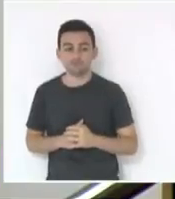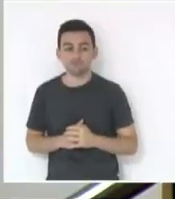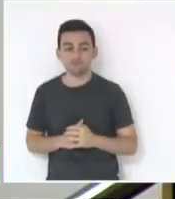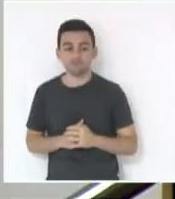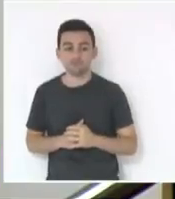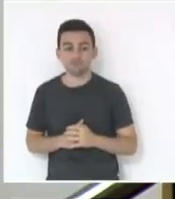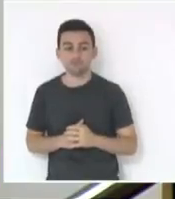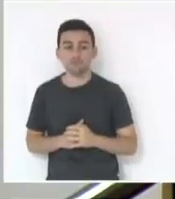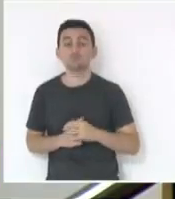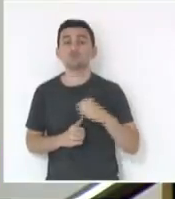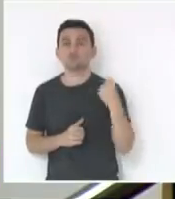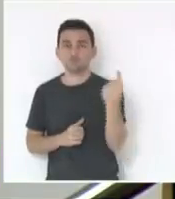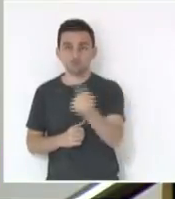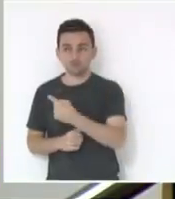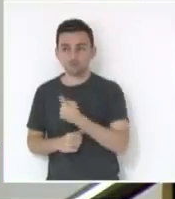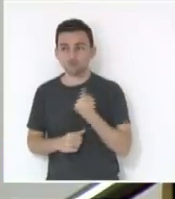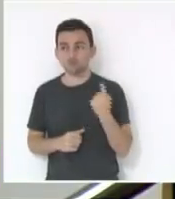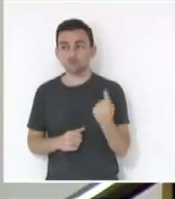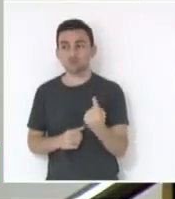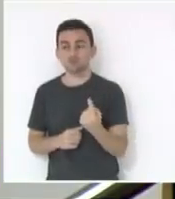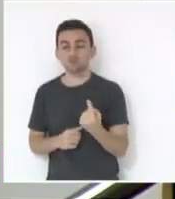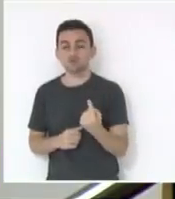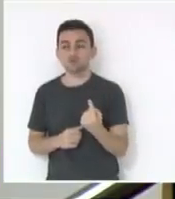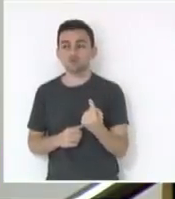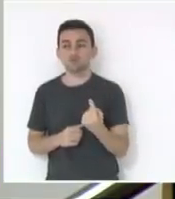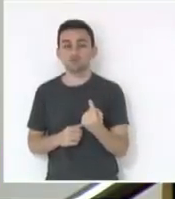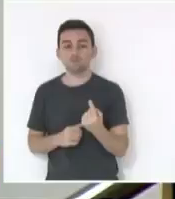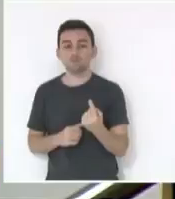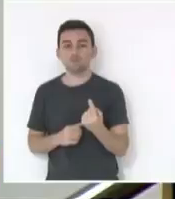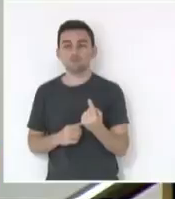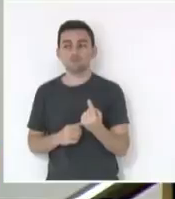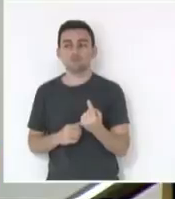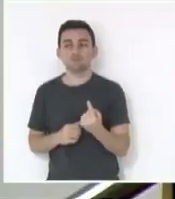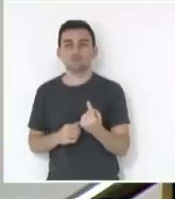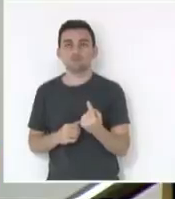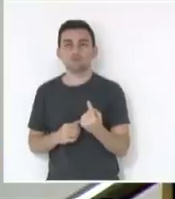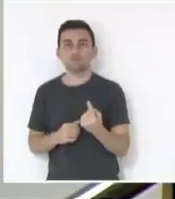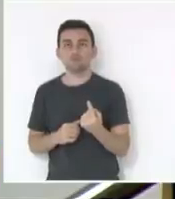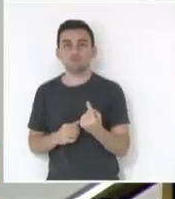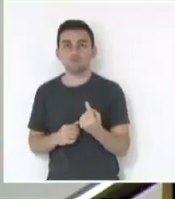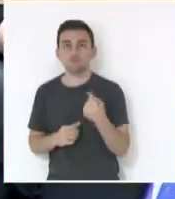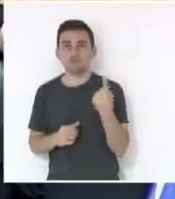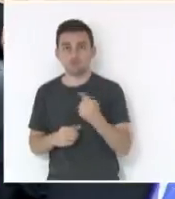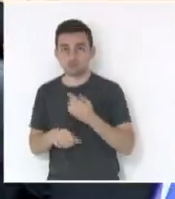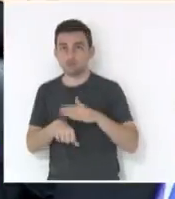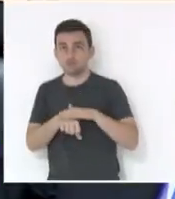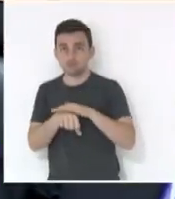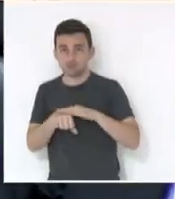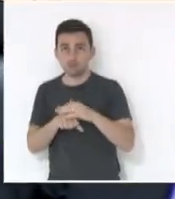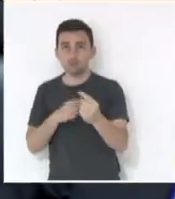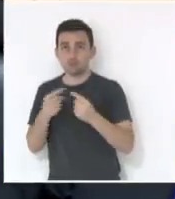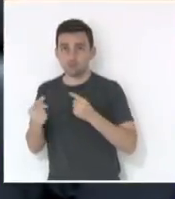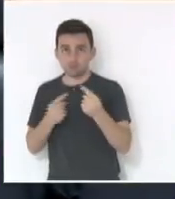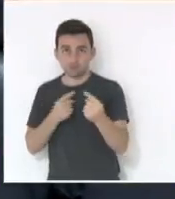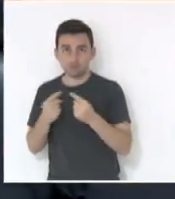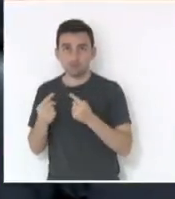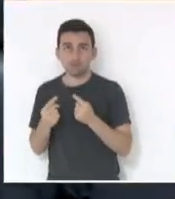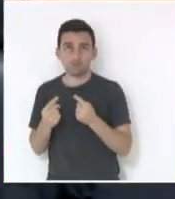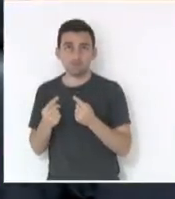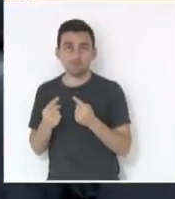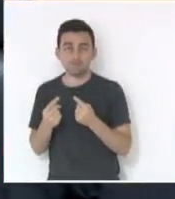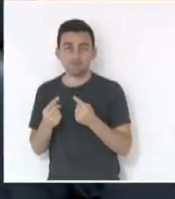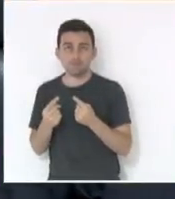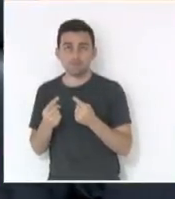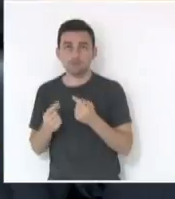nós fôssemos, de repente, conversar com a justiça, porque não adianta eu ficar aqui falando em documento que a justiça